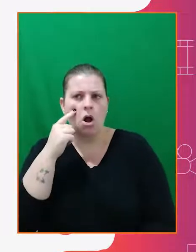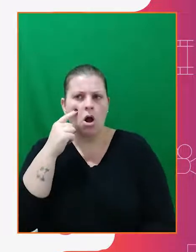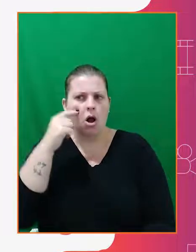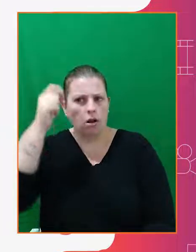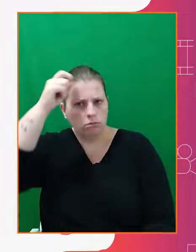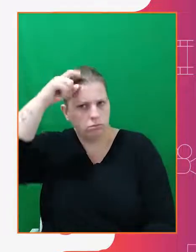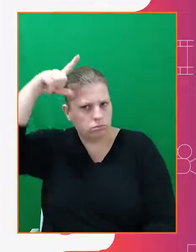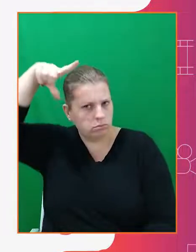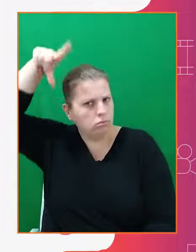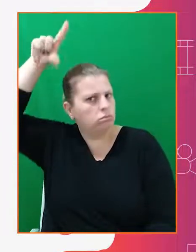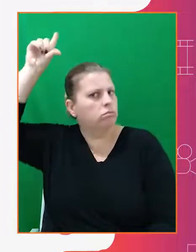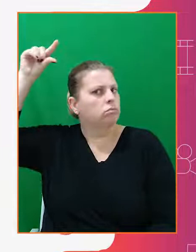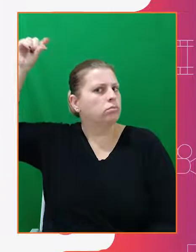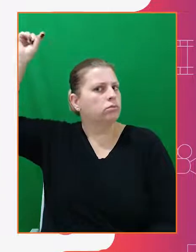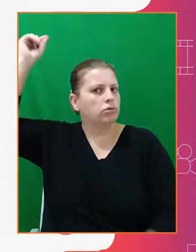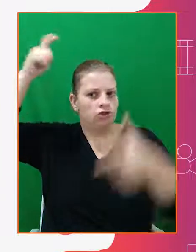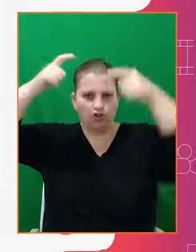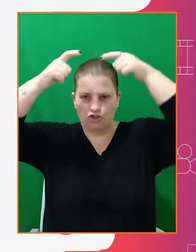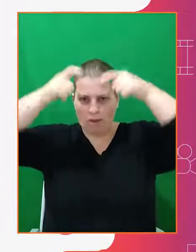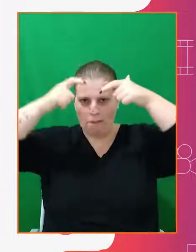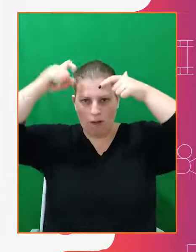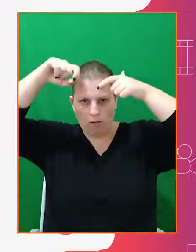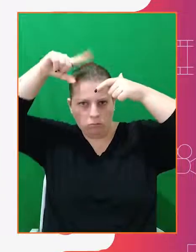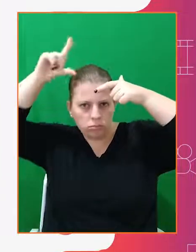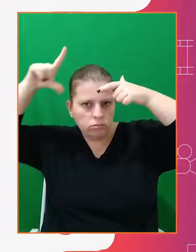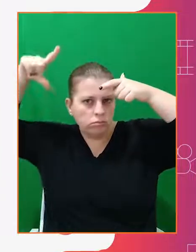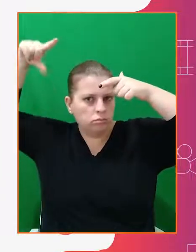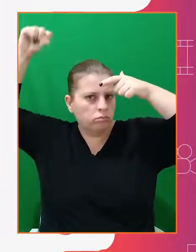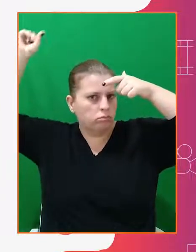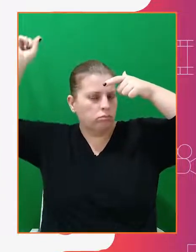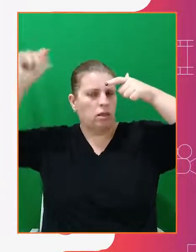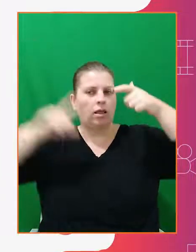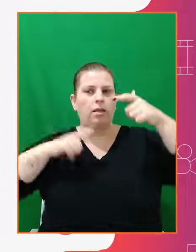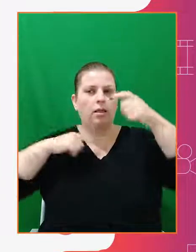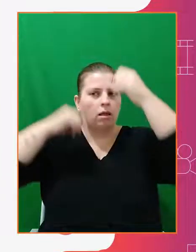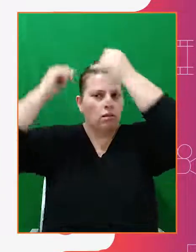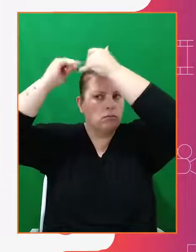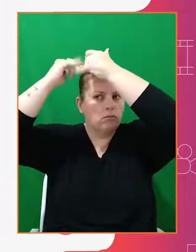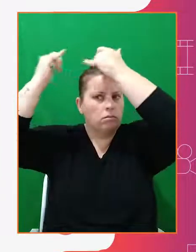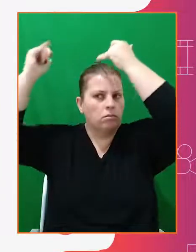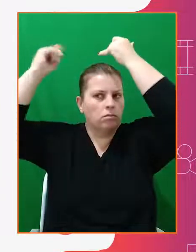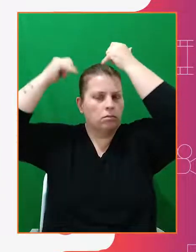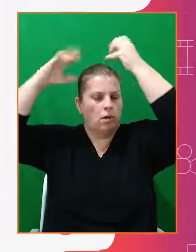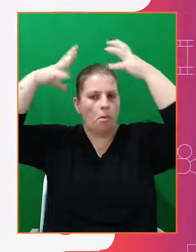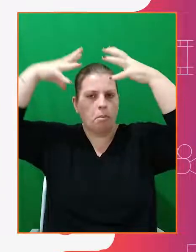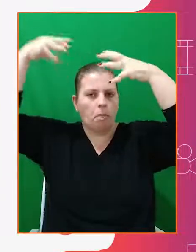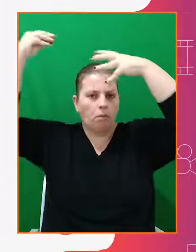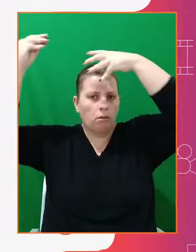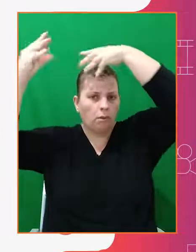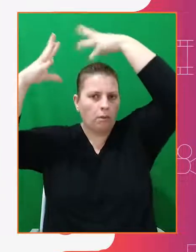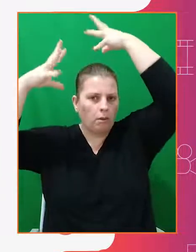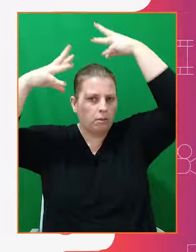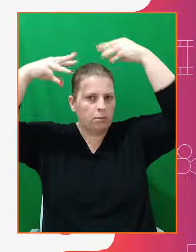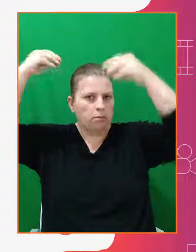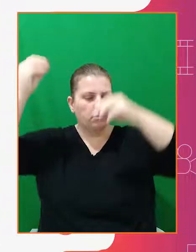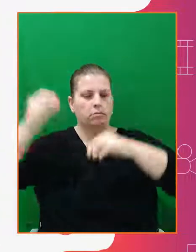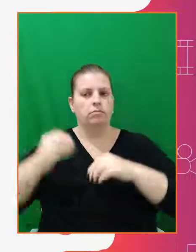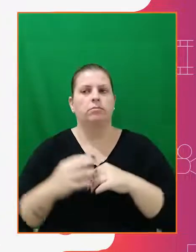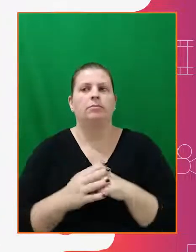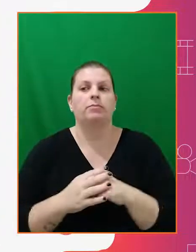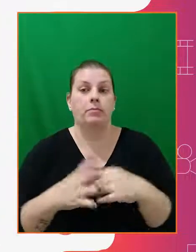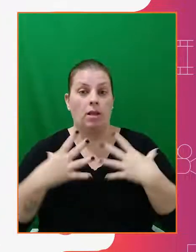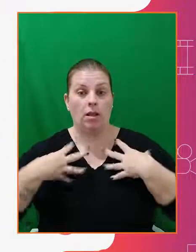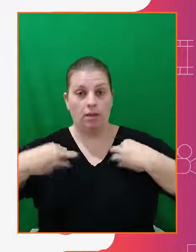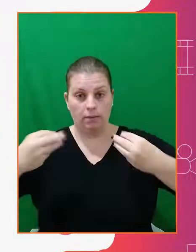chapéu representadas com linhas alinhadas, fornecendo a sensação de plumagem. A pelagem do